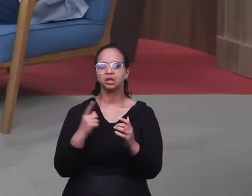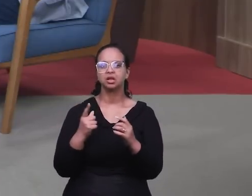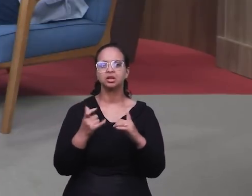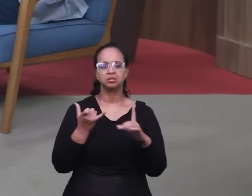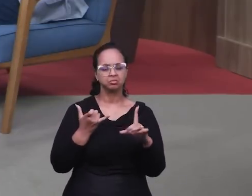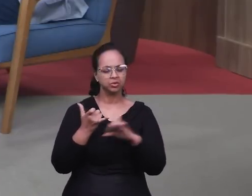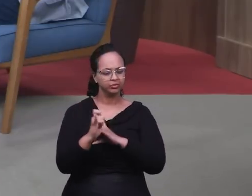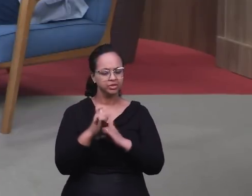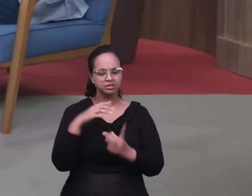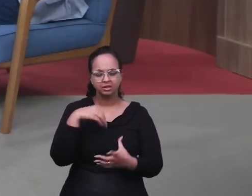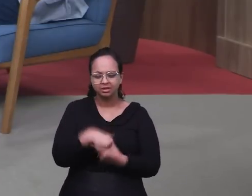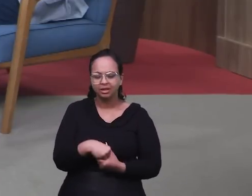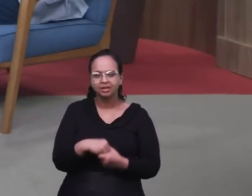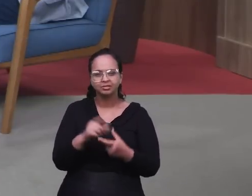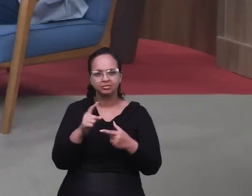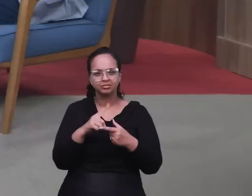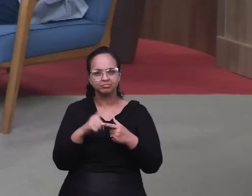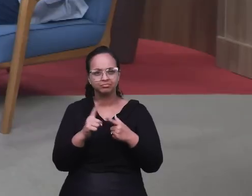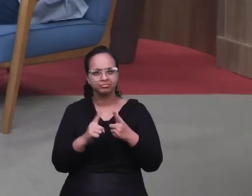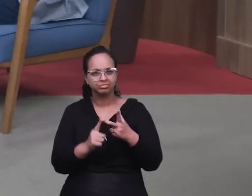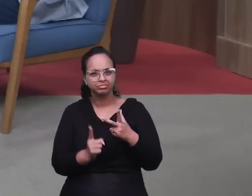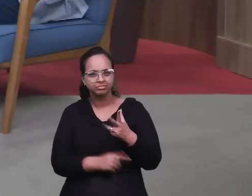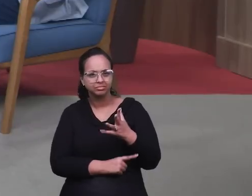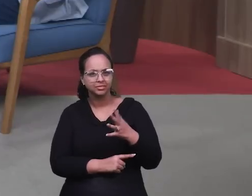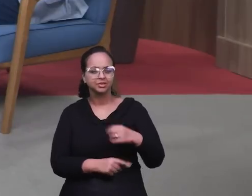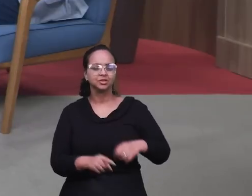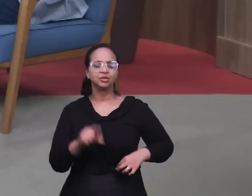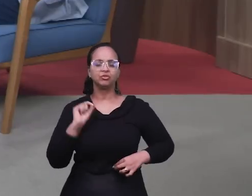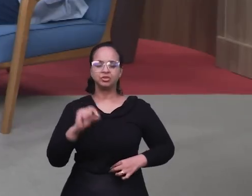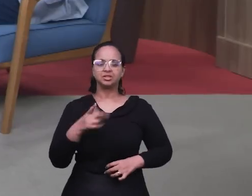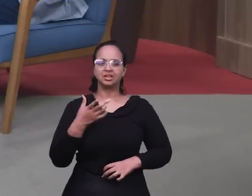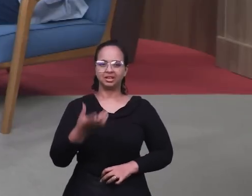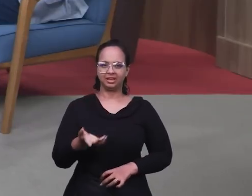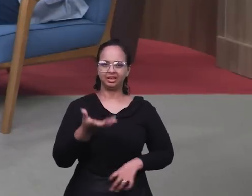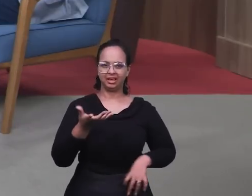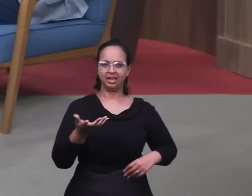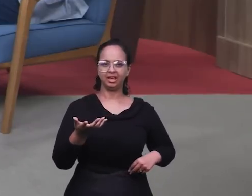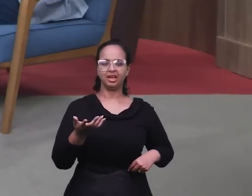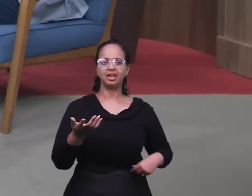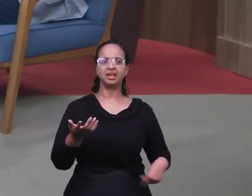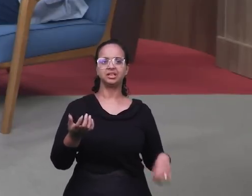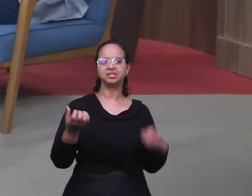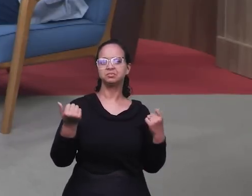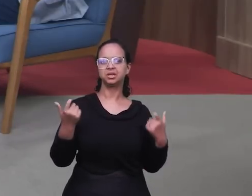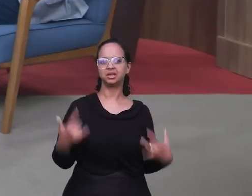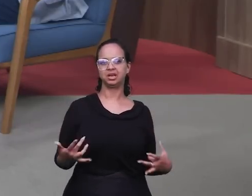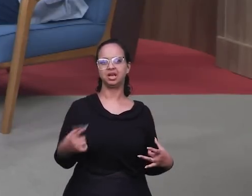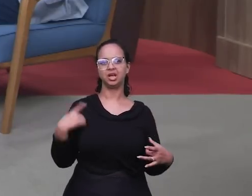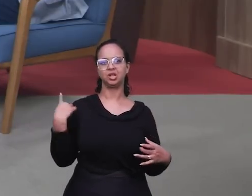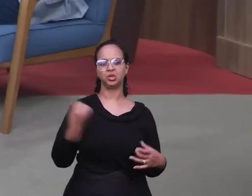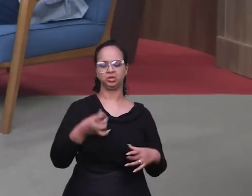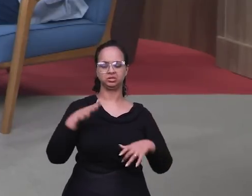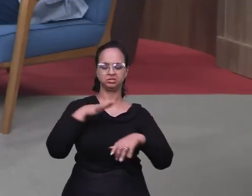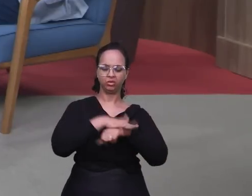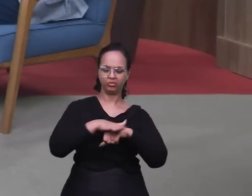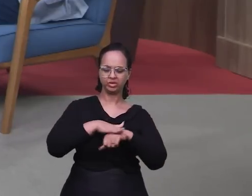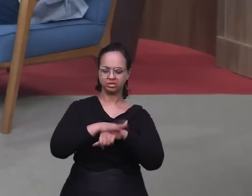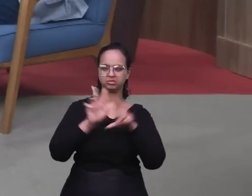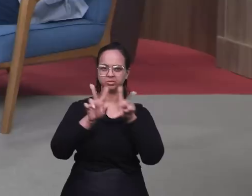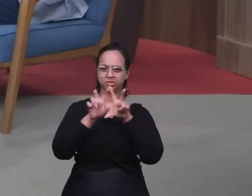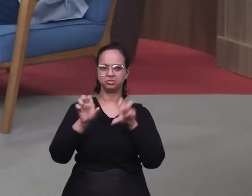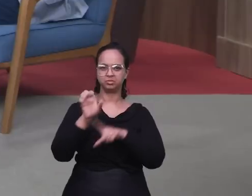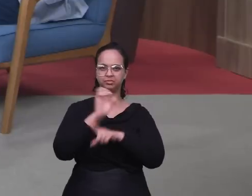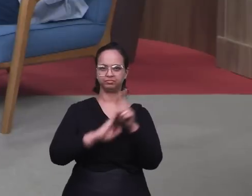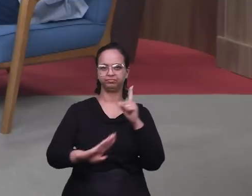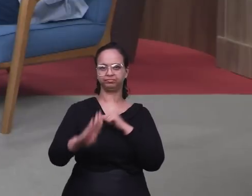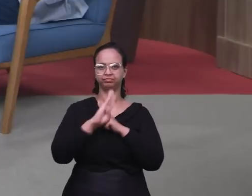extremamente profético. Daniel, você quer fazer uma introdução sobre o que nós tratamos na Escola Bíblica Dominical, porque